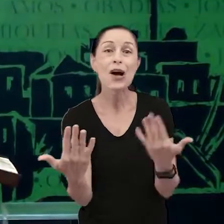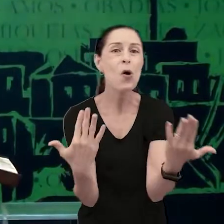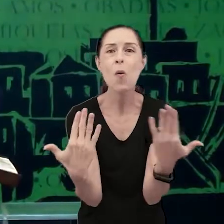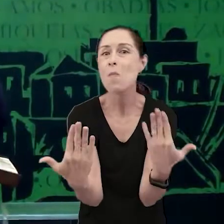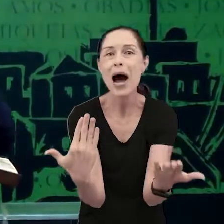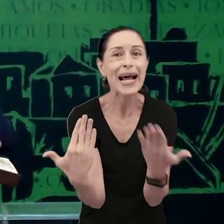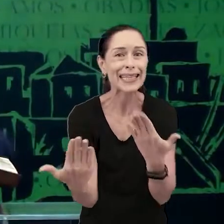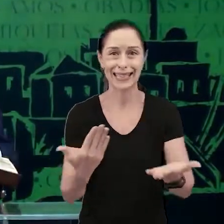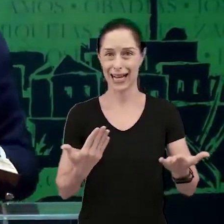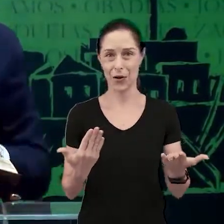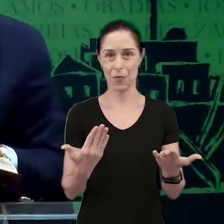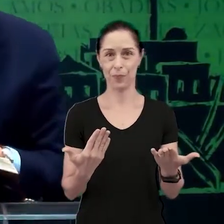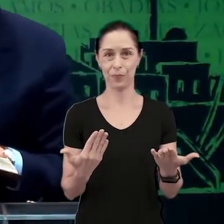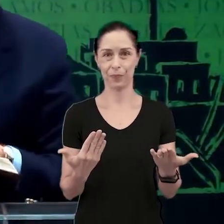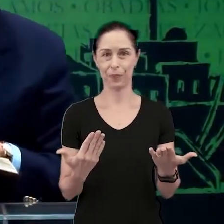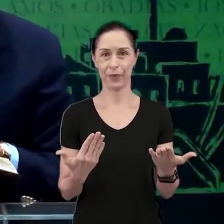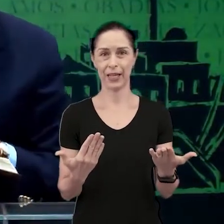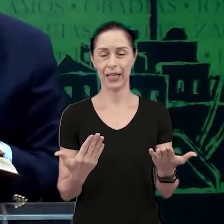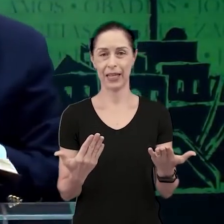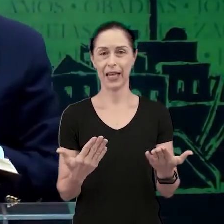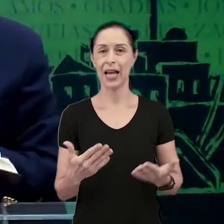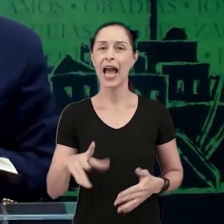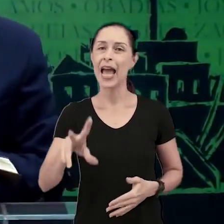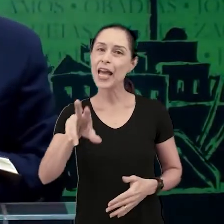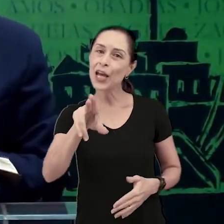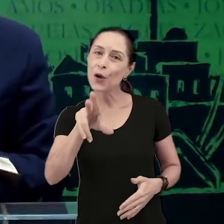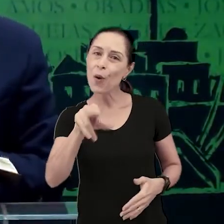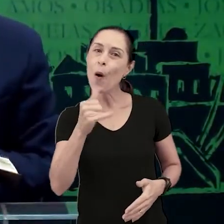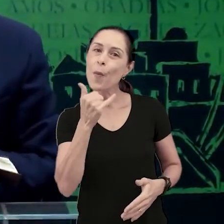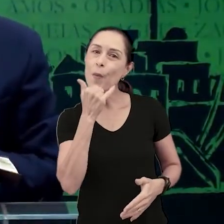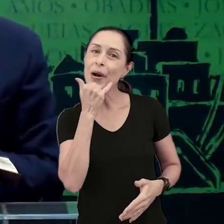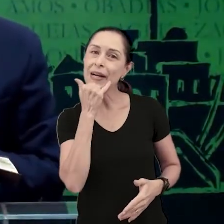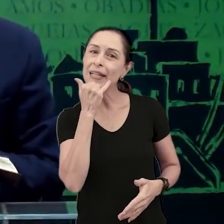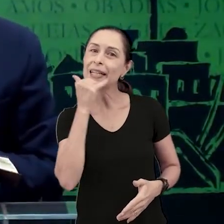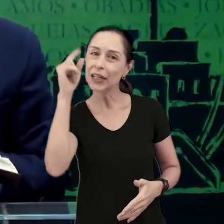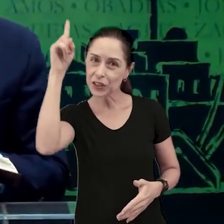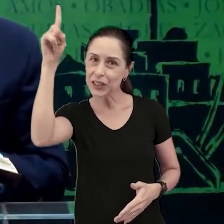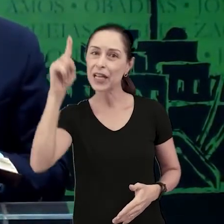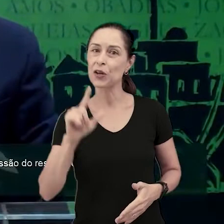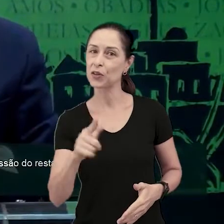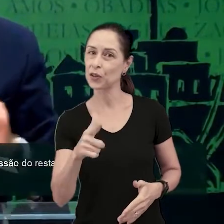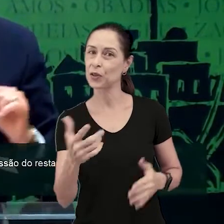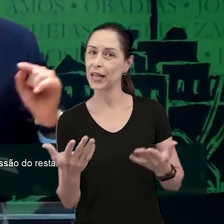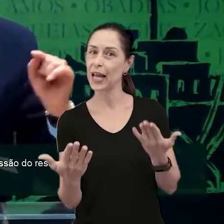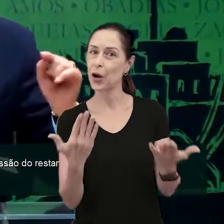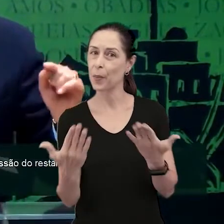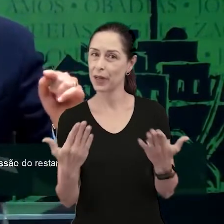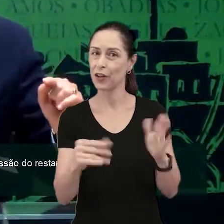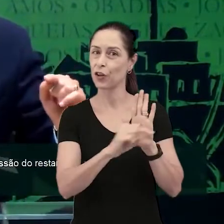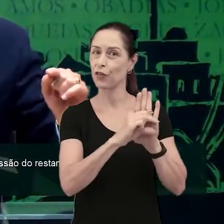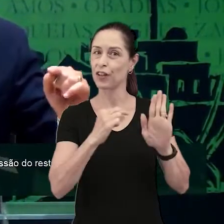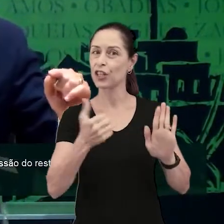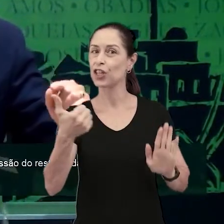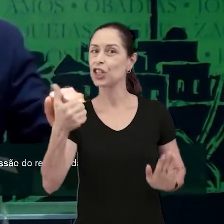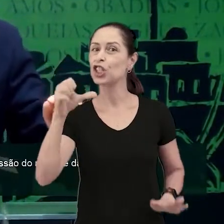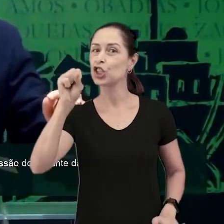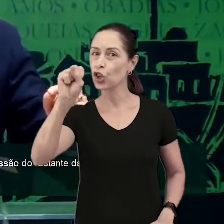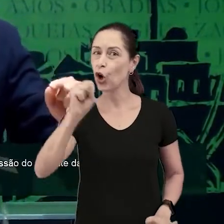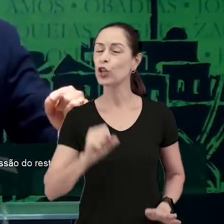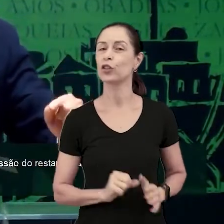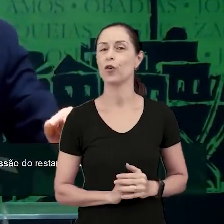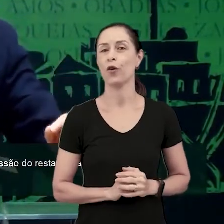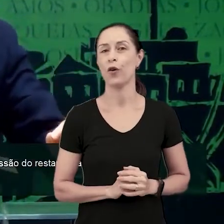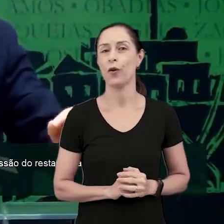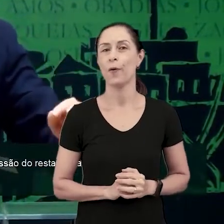incomparável em seu perdão. Olha o versículo 18 ainda. Quem, ó Deus, é semelhante a ti, que perdoas a iniquidade e